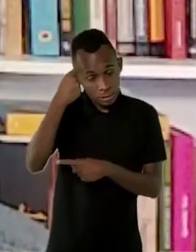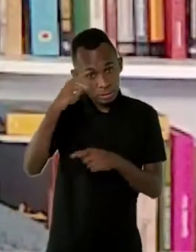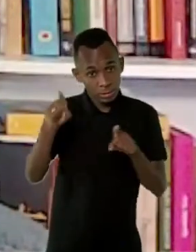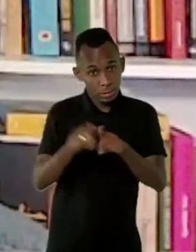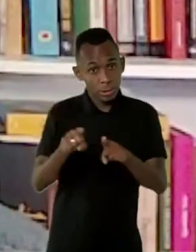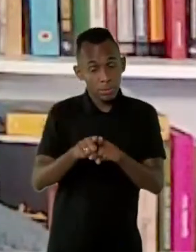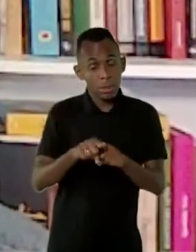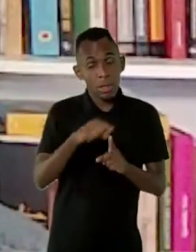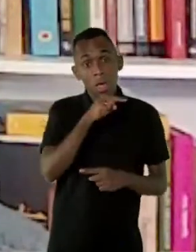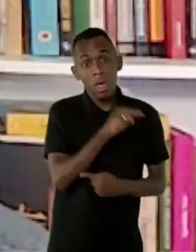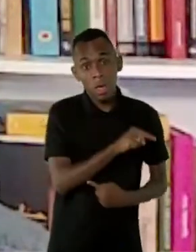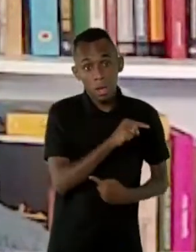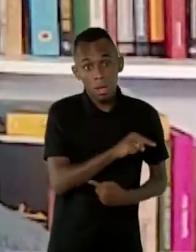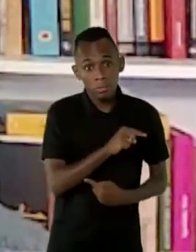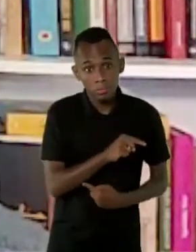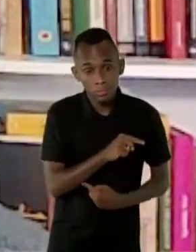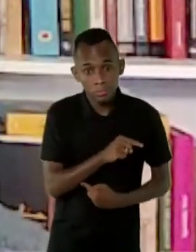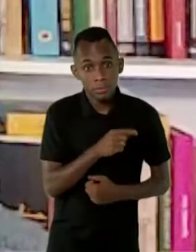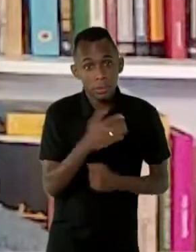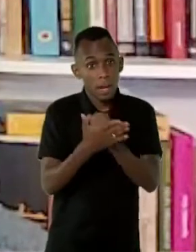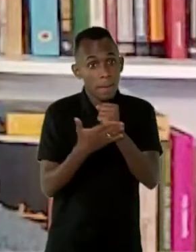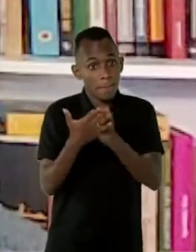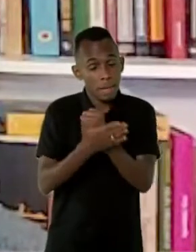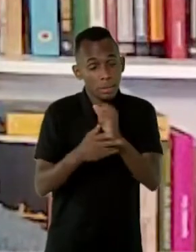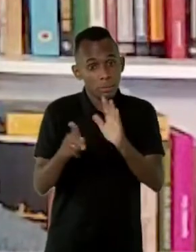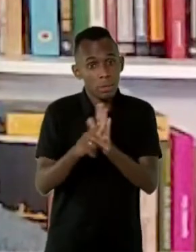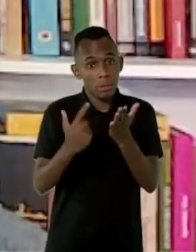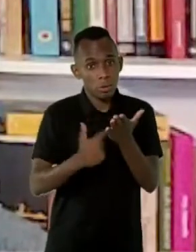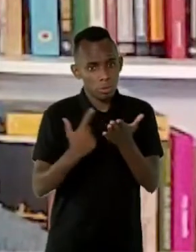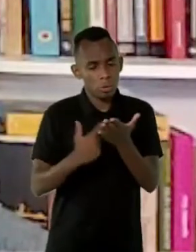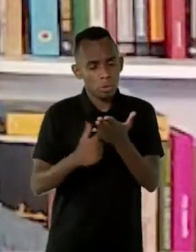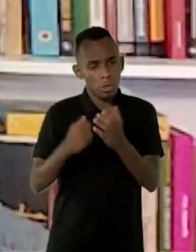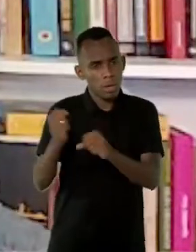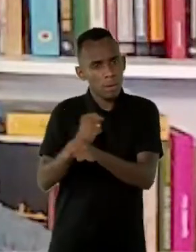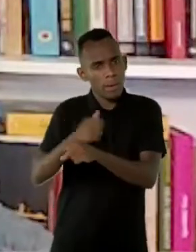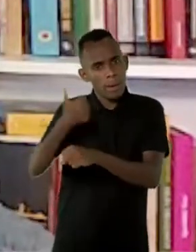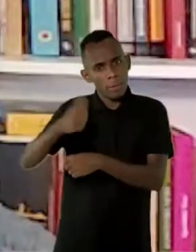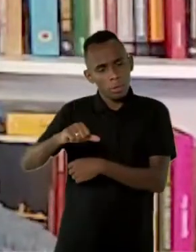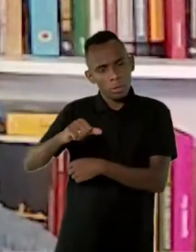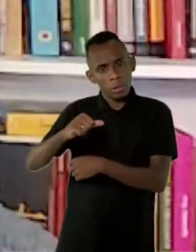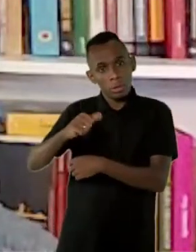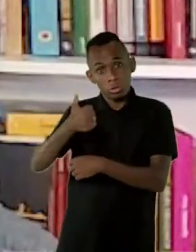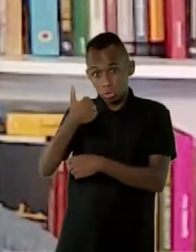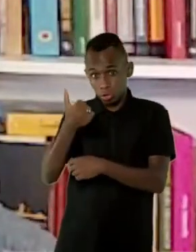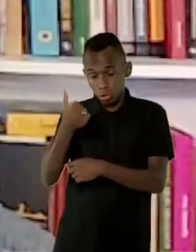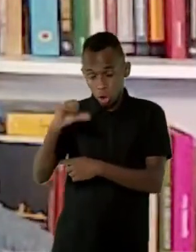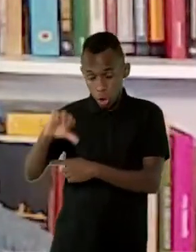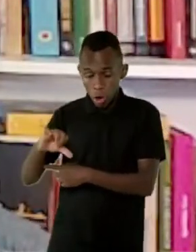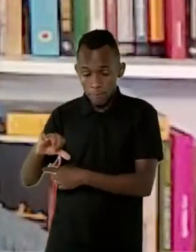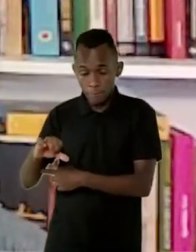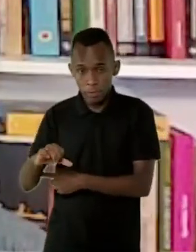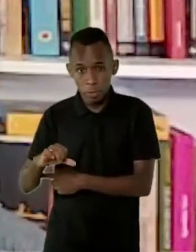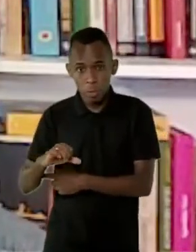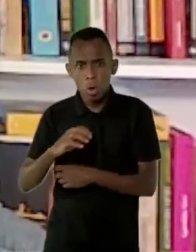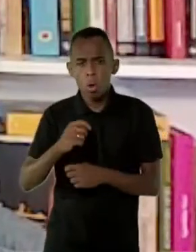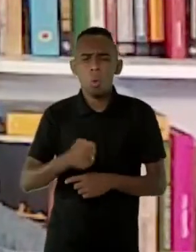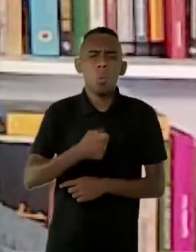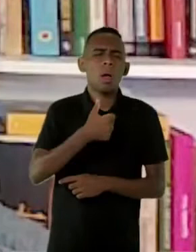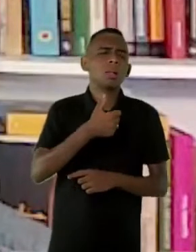a Carolina, a base literária da Carolina é o século XIX. Ela leu quase tudo do século